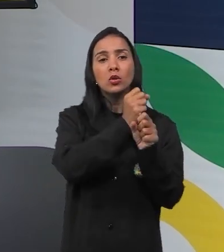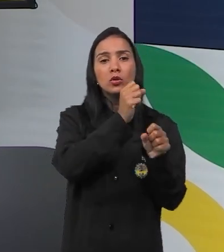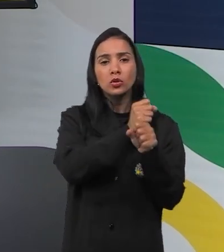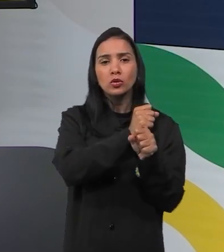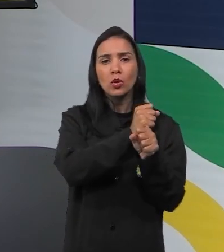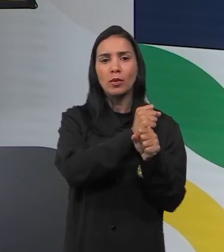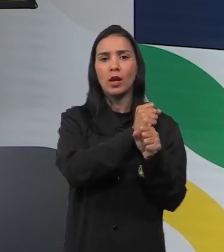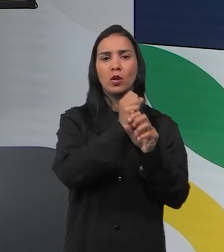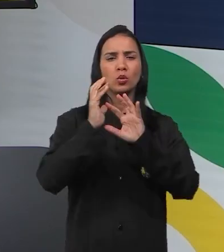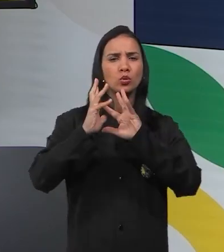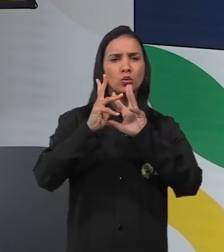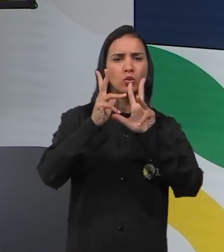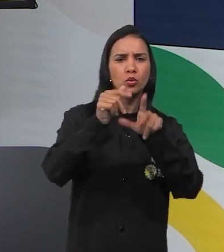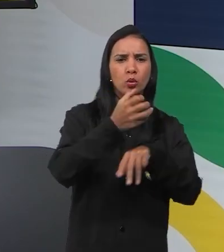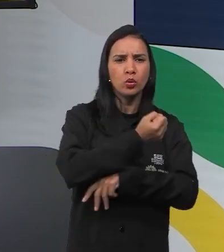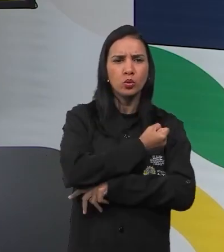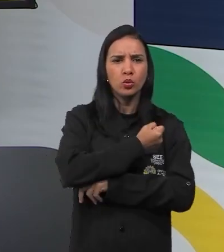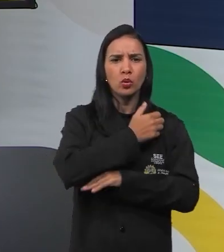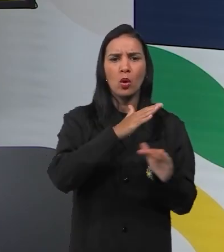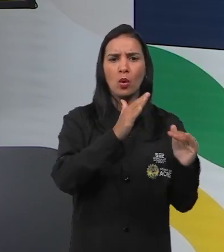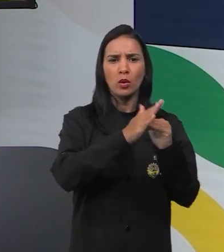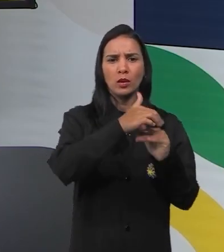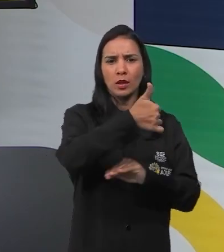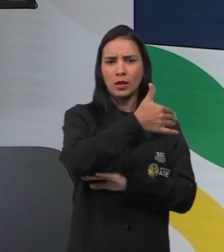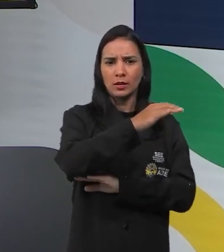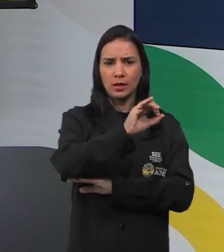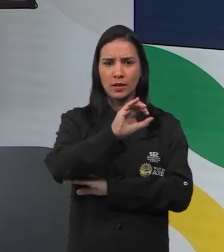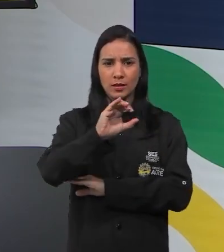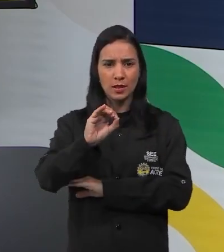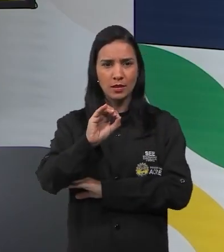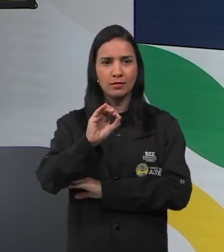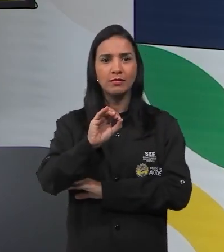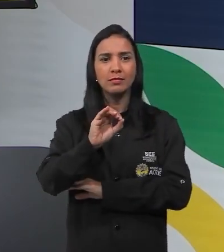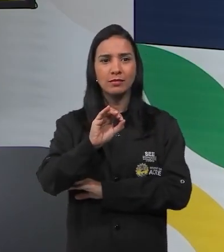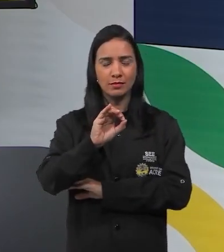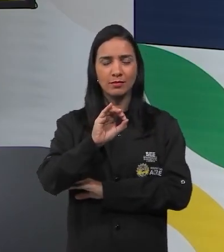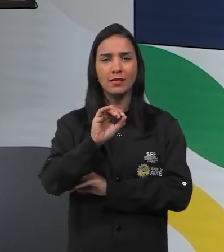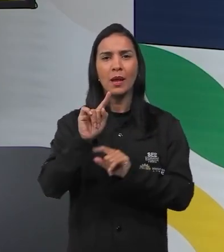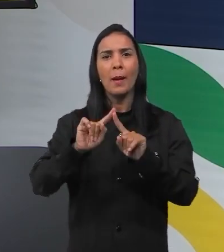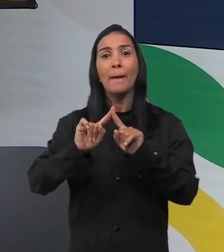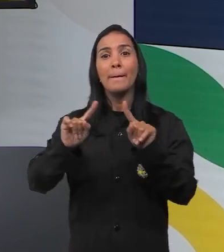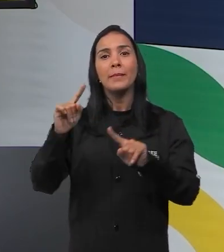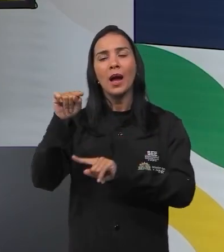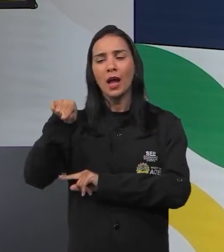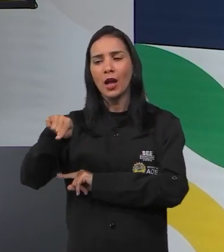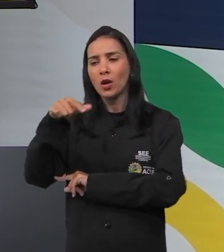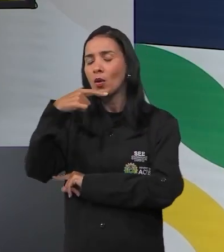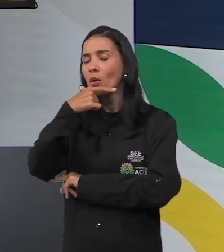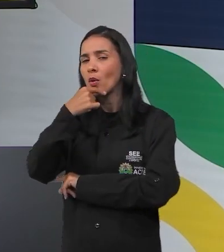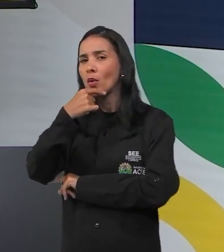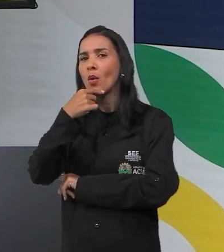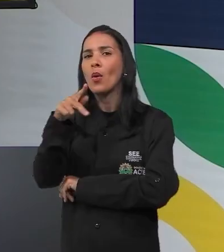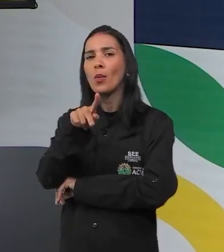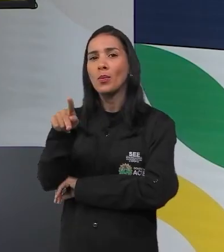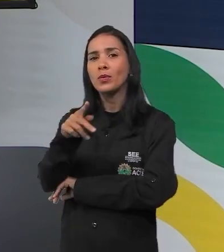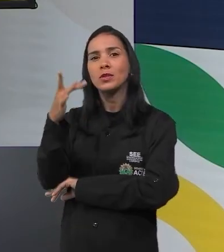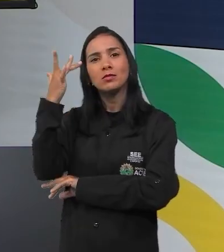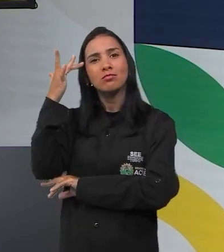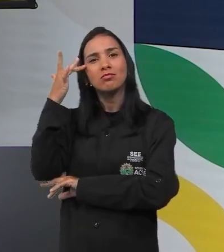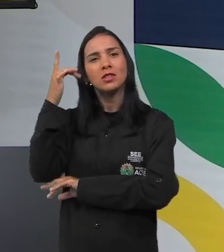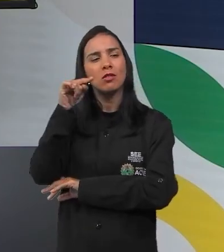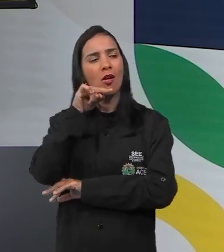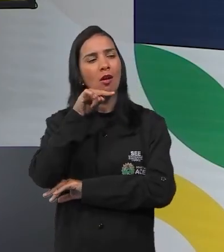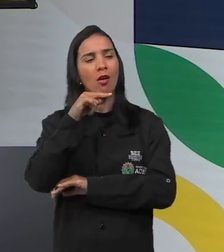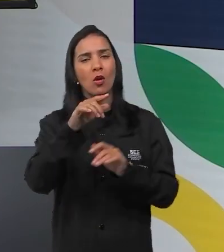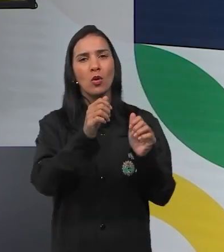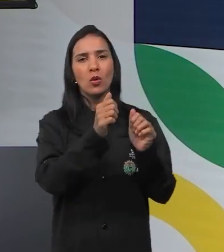O que acontece é que o professor pensava que os alunos iam demorar muito tempo para determinar essa soma. Só que Gauss